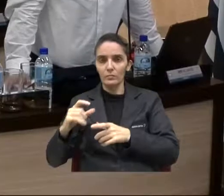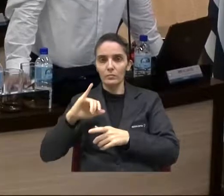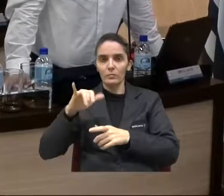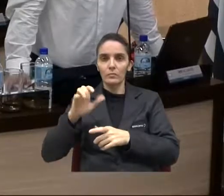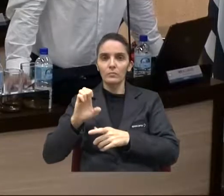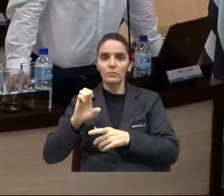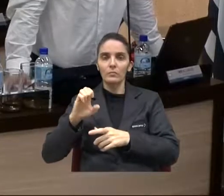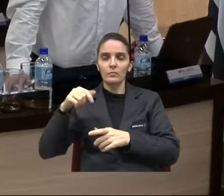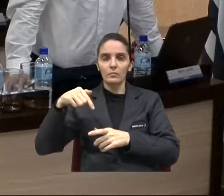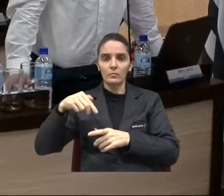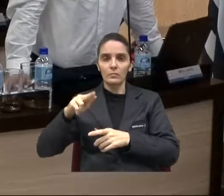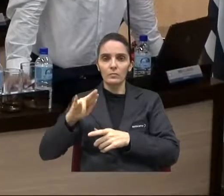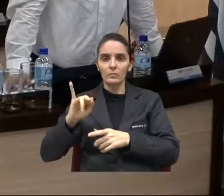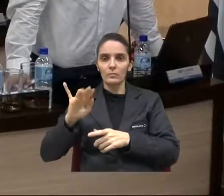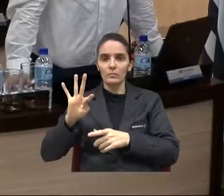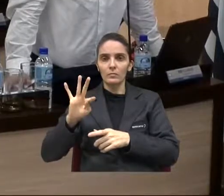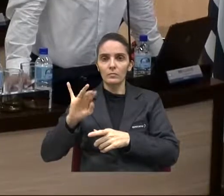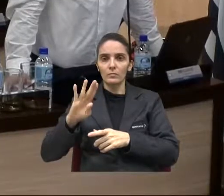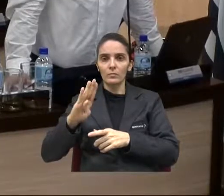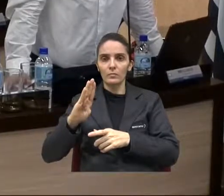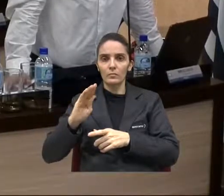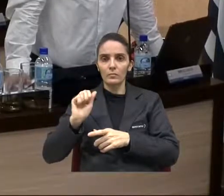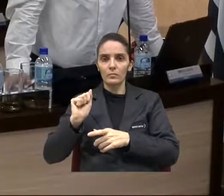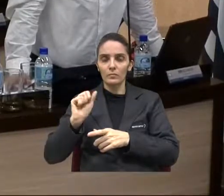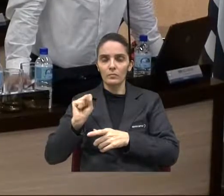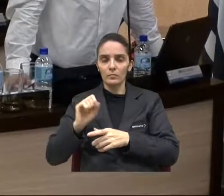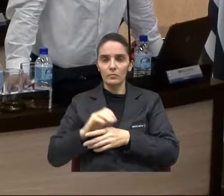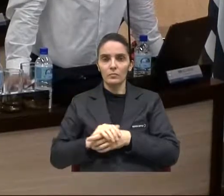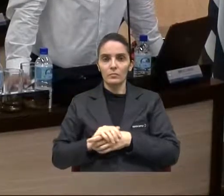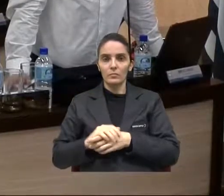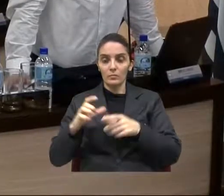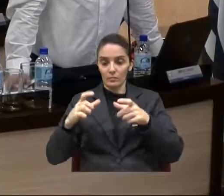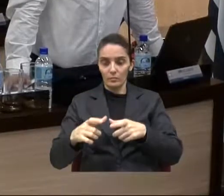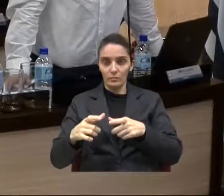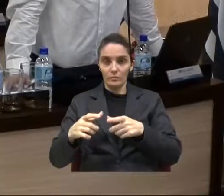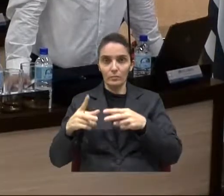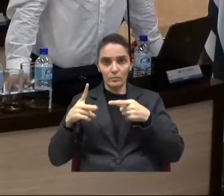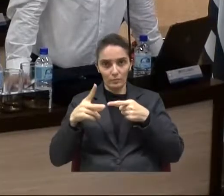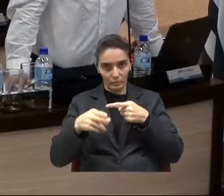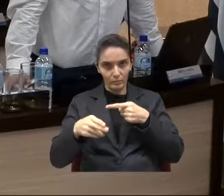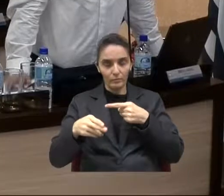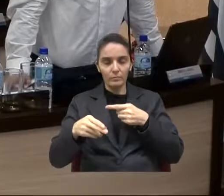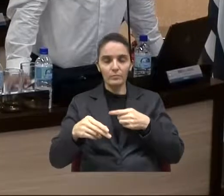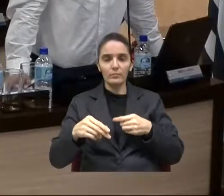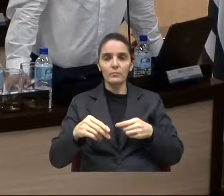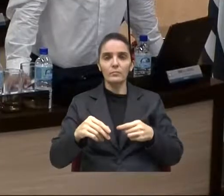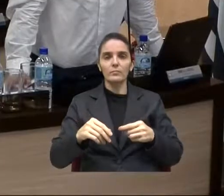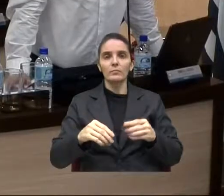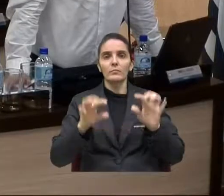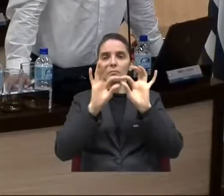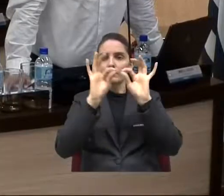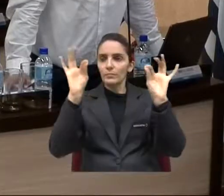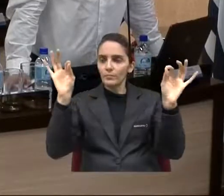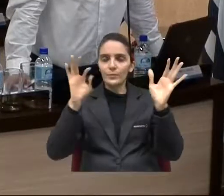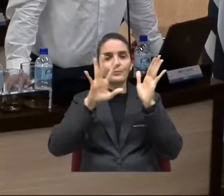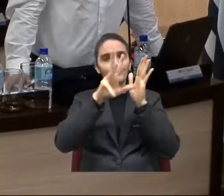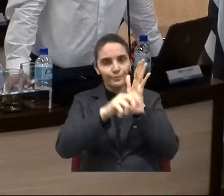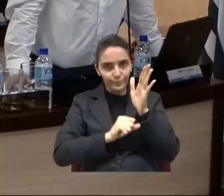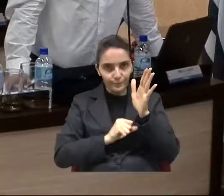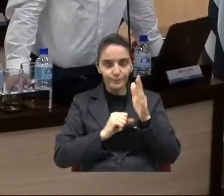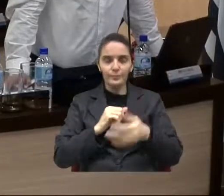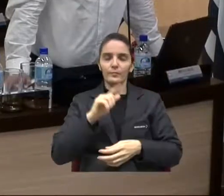Jequitibás, que fazia, desde quando foi inaugurado o bairro, tinham roubado primeiramente a fiação.